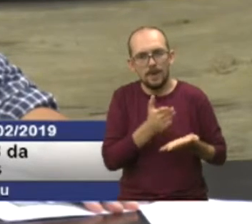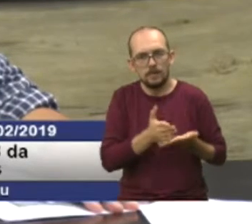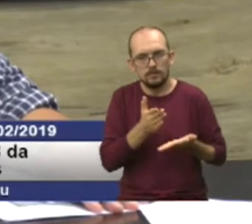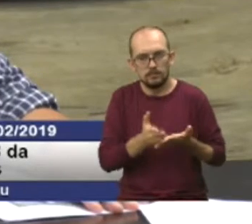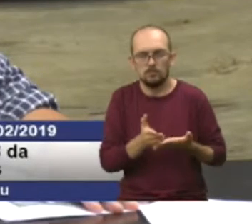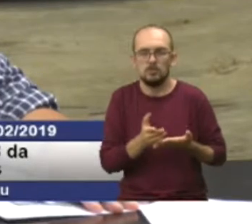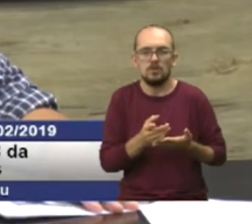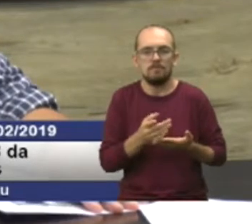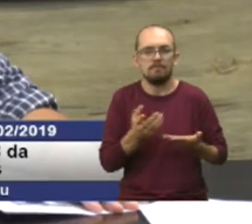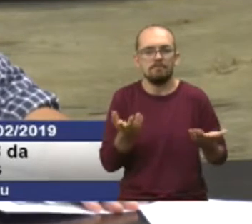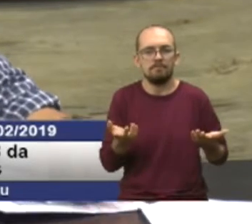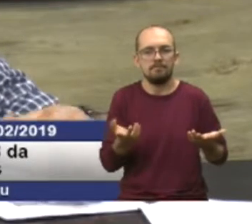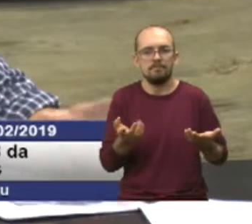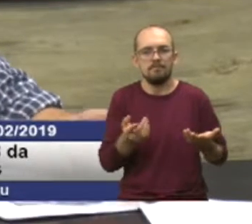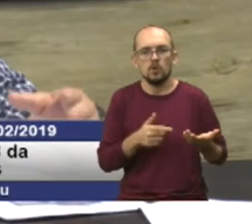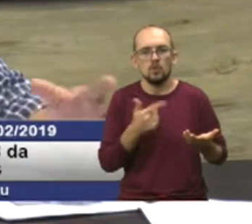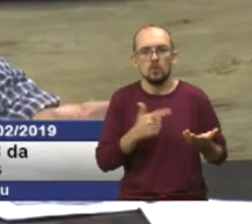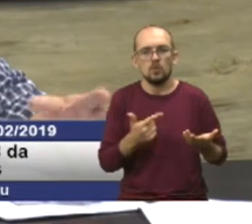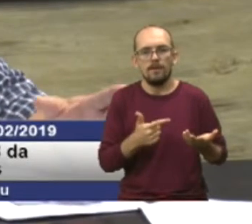tem ficado mais